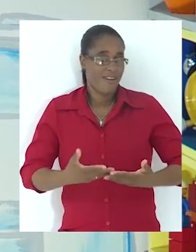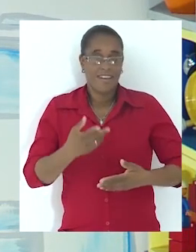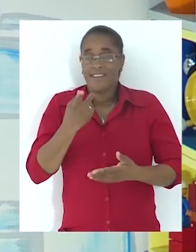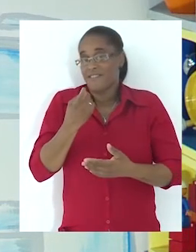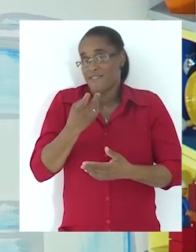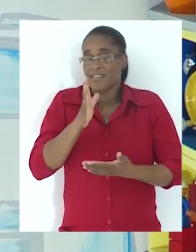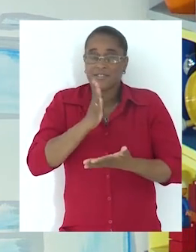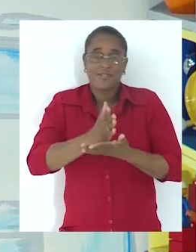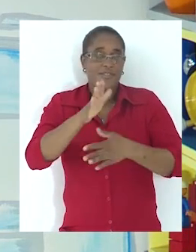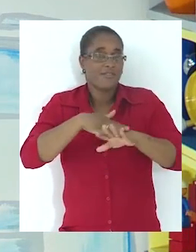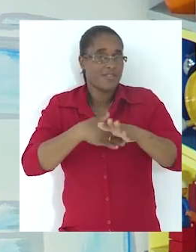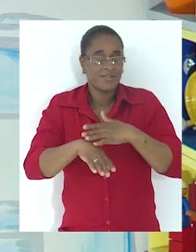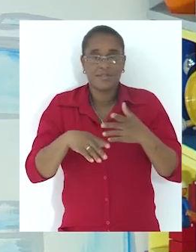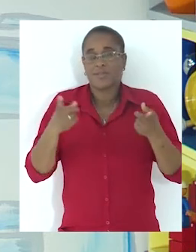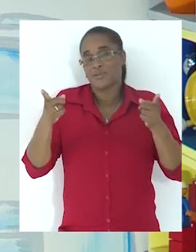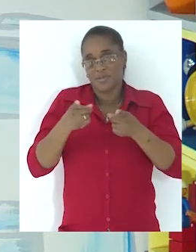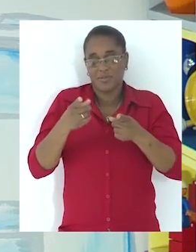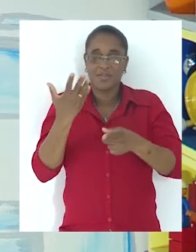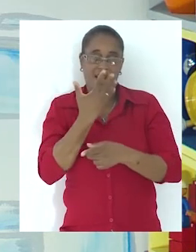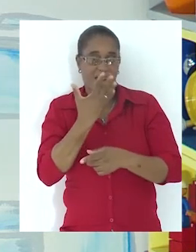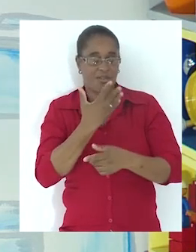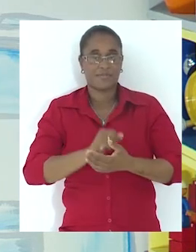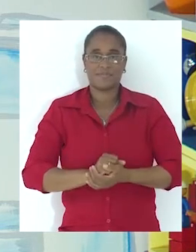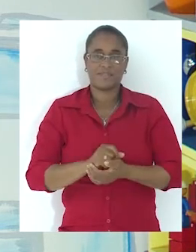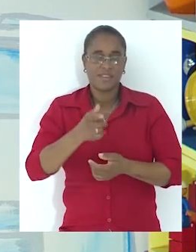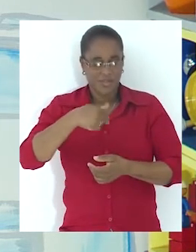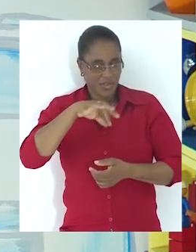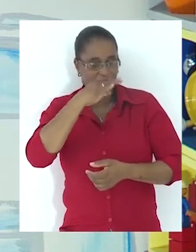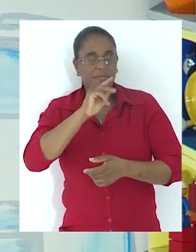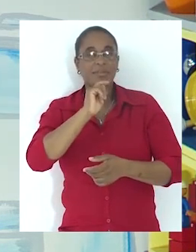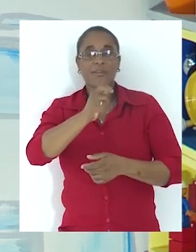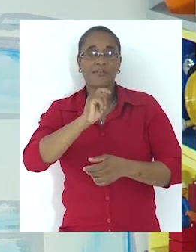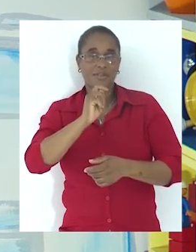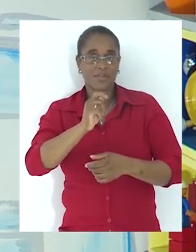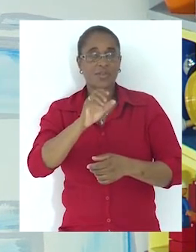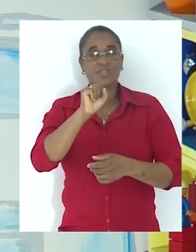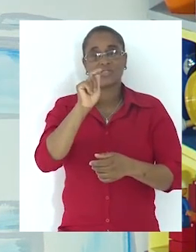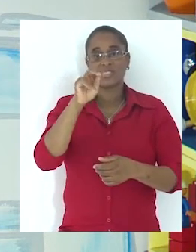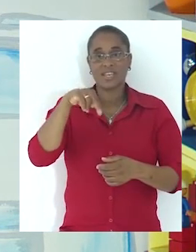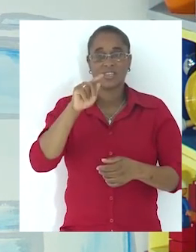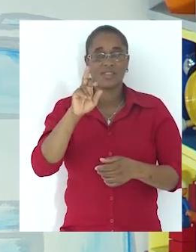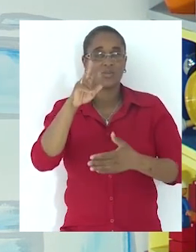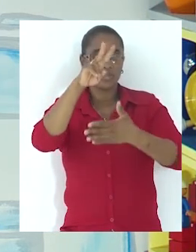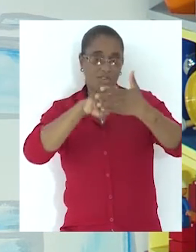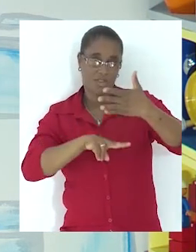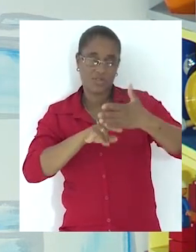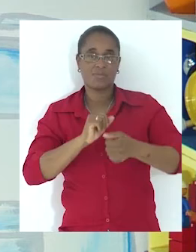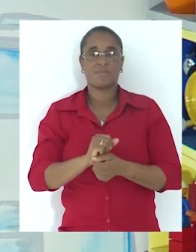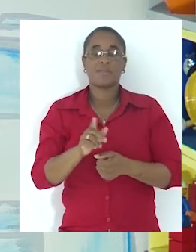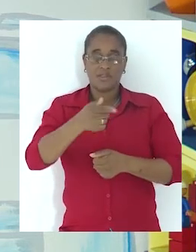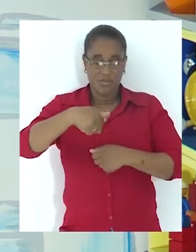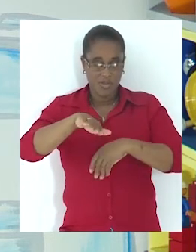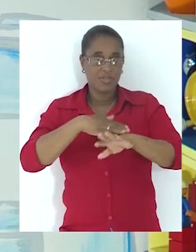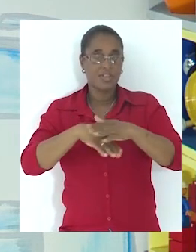resta-nos então fazer a síntese da aula. Falamos da entrevista enquanto género textual, fizemos